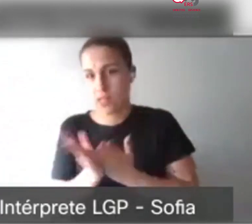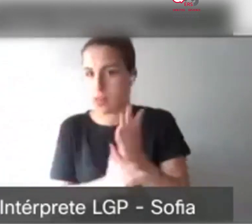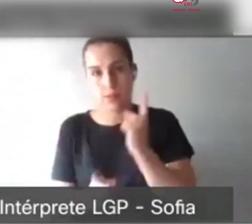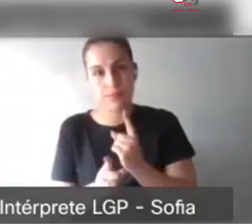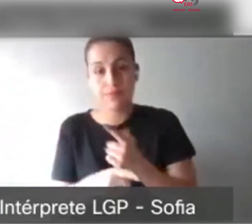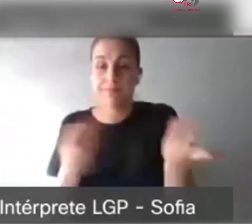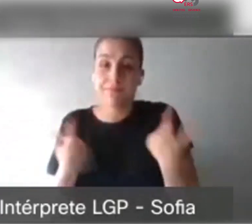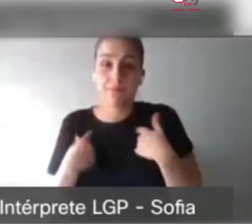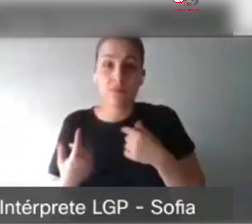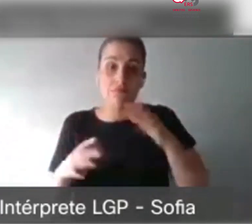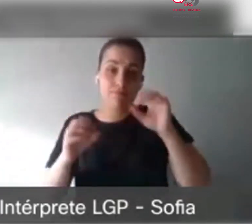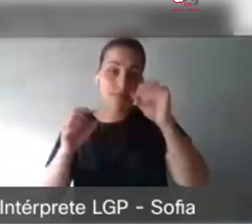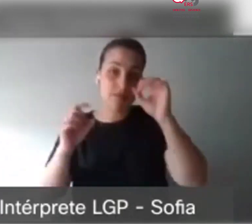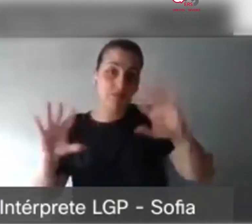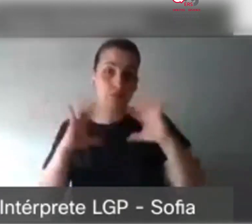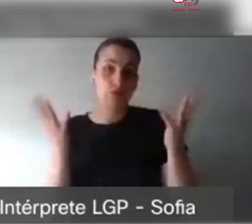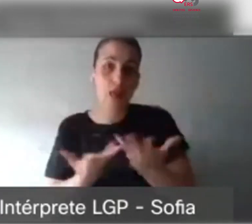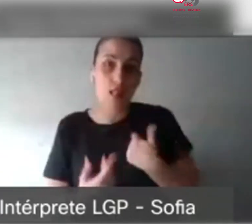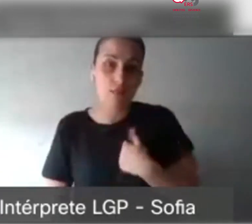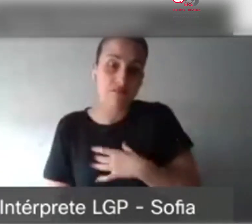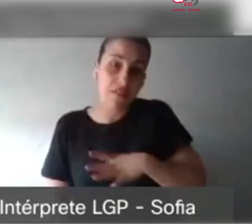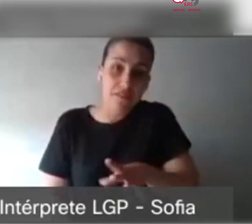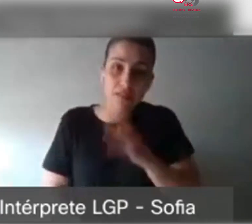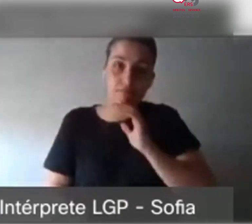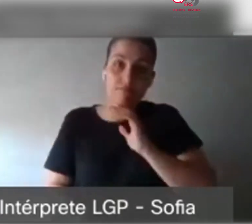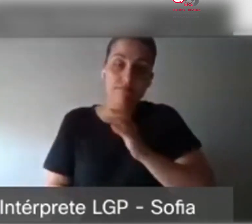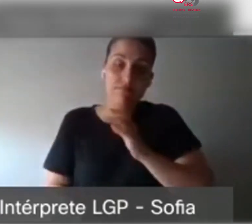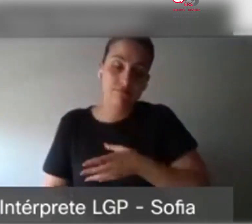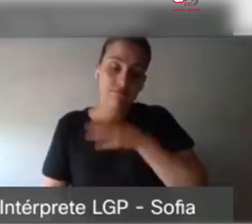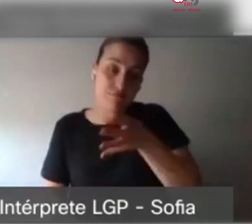suma, era isto que eu queria dizer. Eu realço que